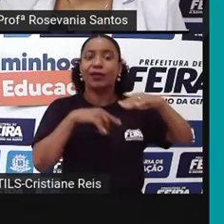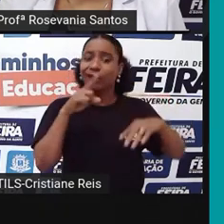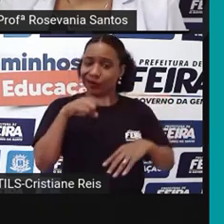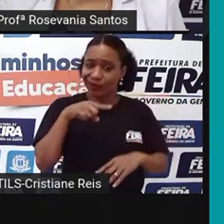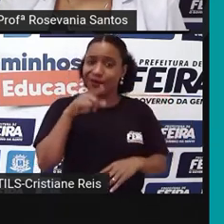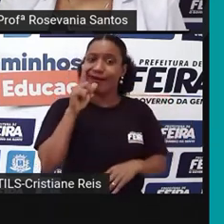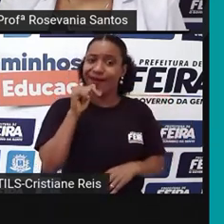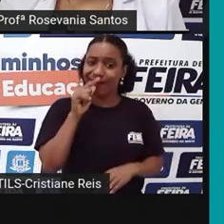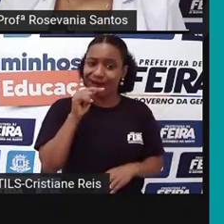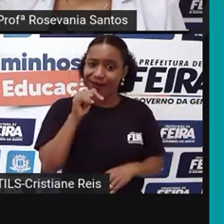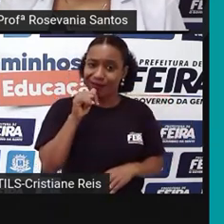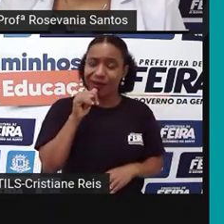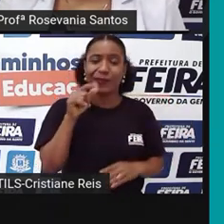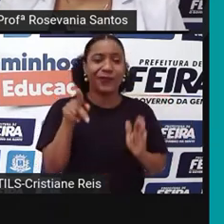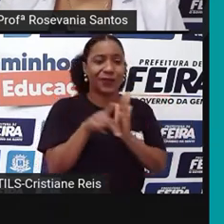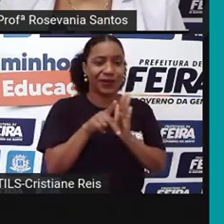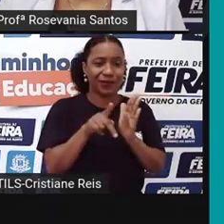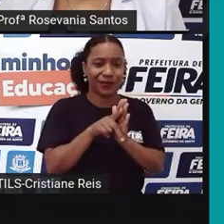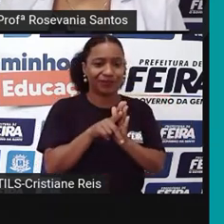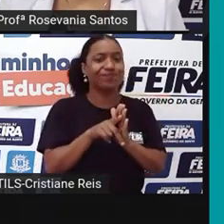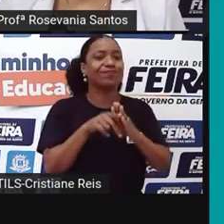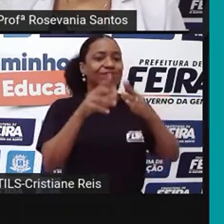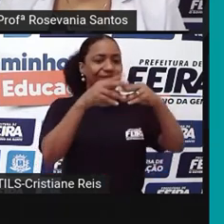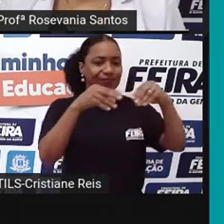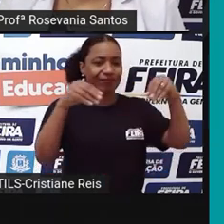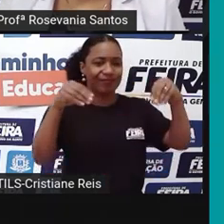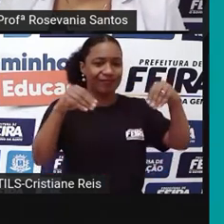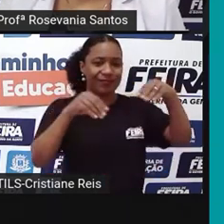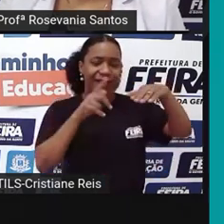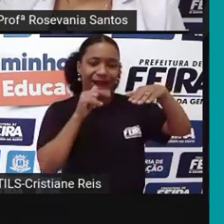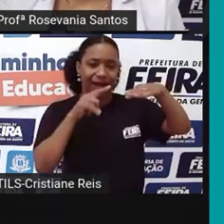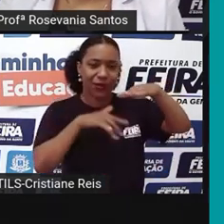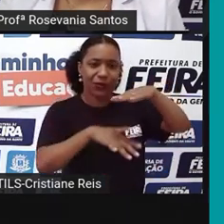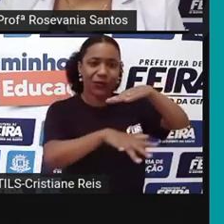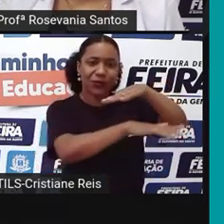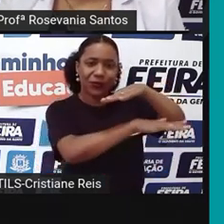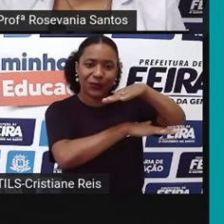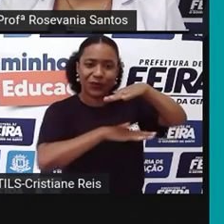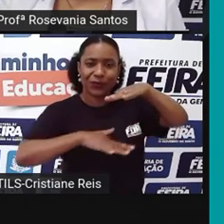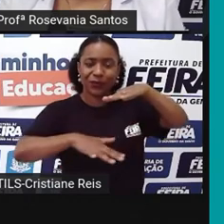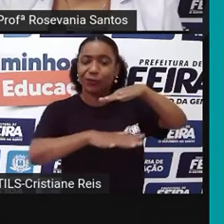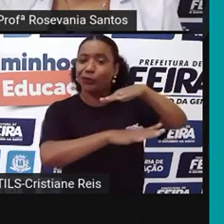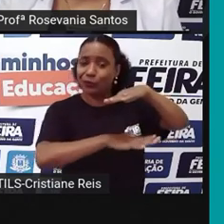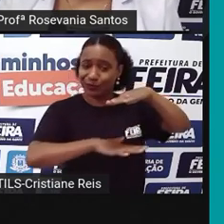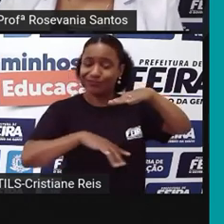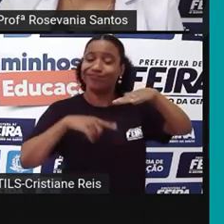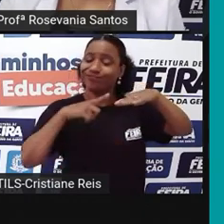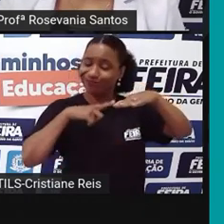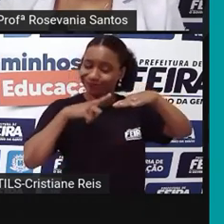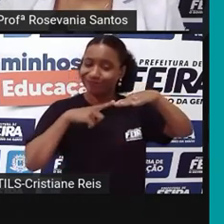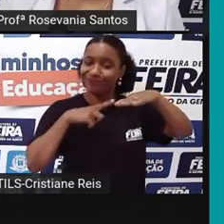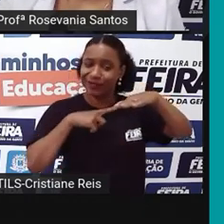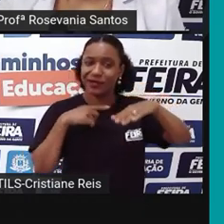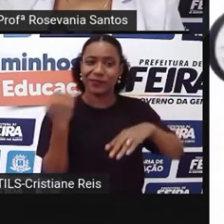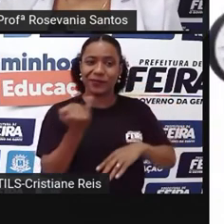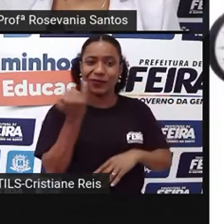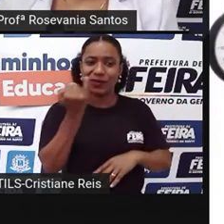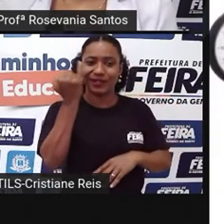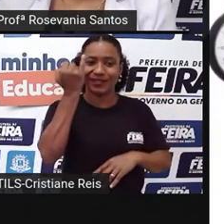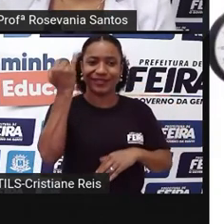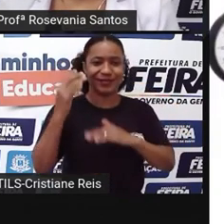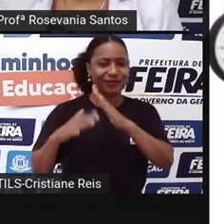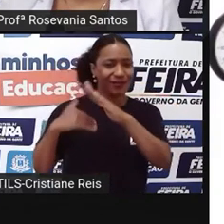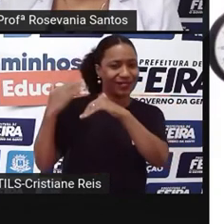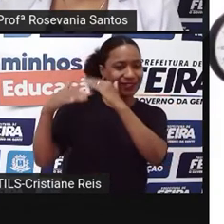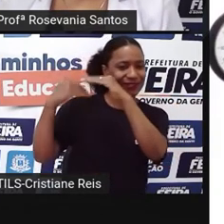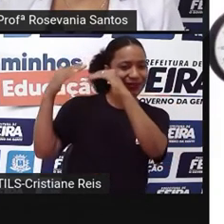aqui, gente, é lençol freático, né? Ou seja, são águas subterrâneas aí. Então, muito importante para o desenvolvimento,